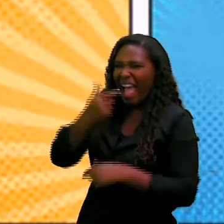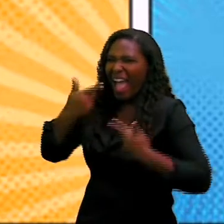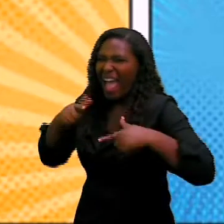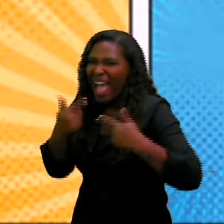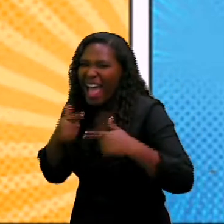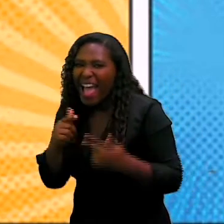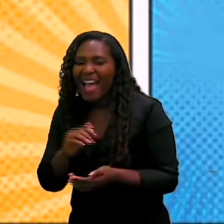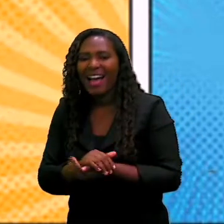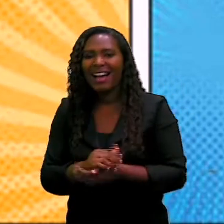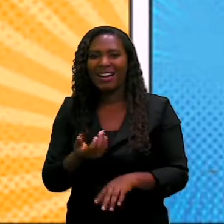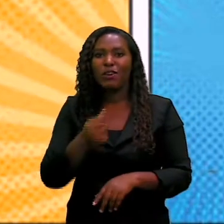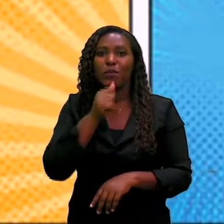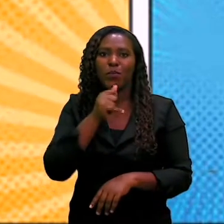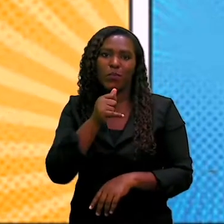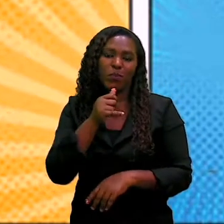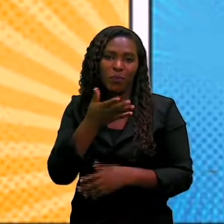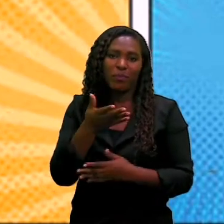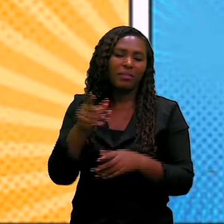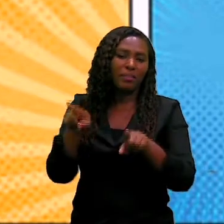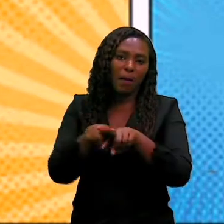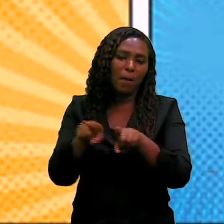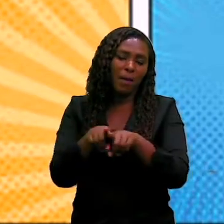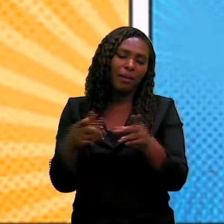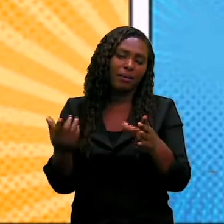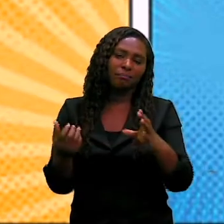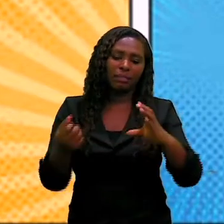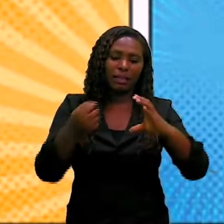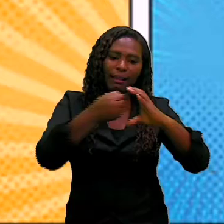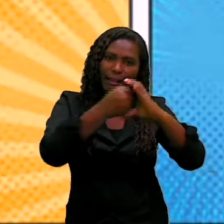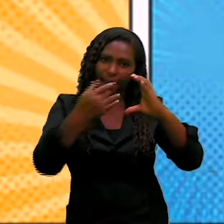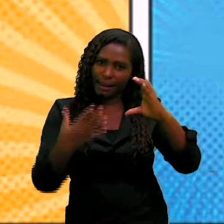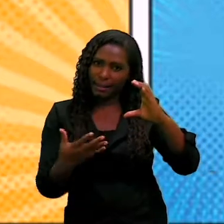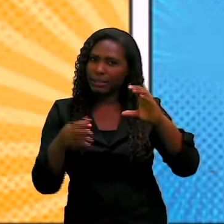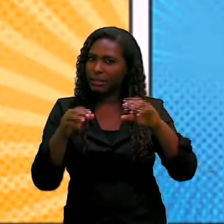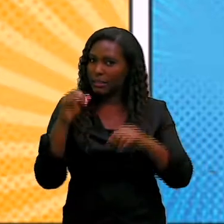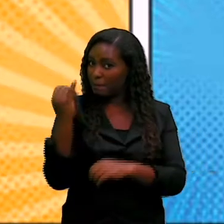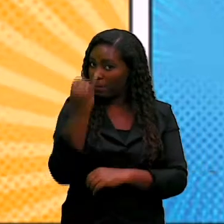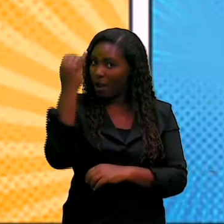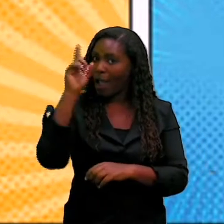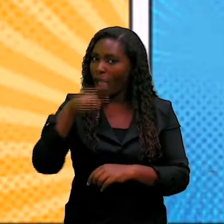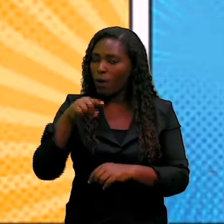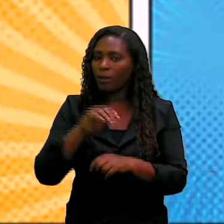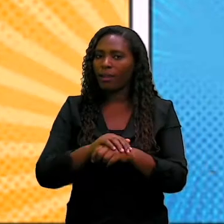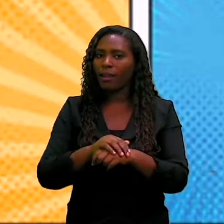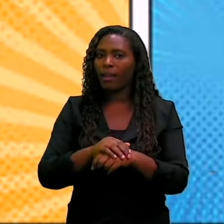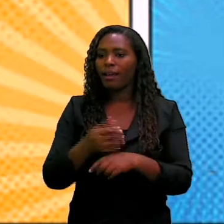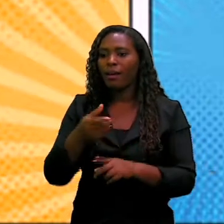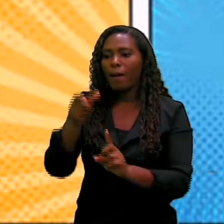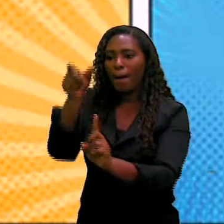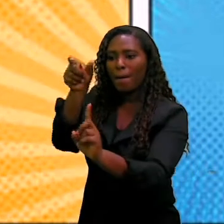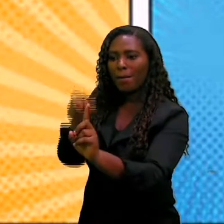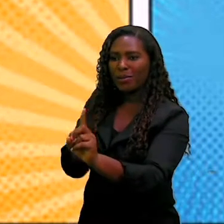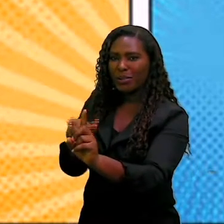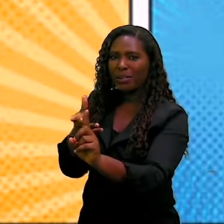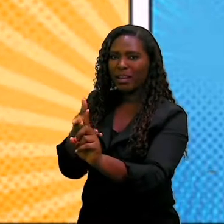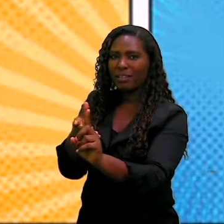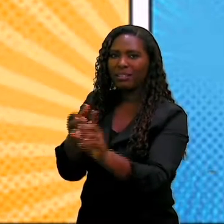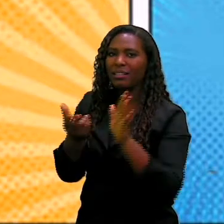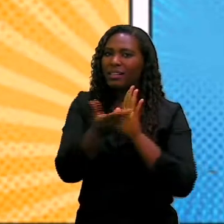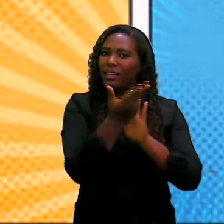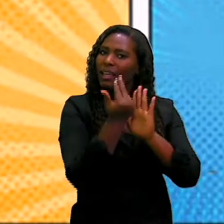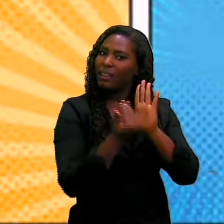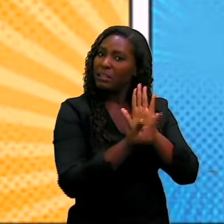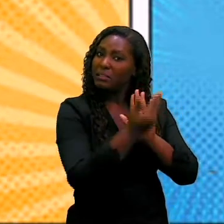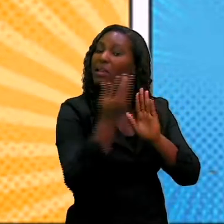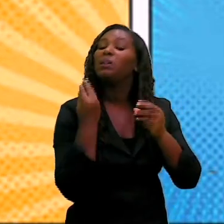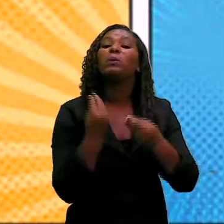de falar é sobre os personagens, que geralmente eles são desenhados segundo o estilo de caricaturas. O que eu